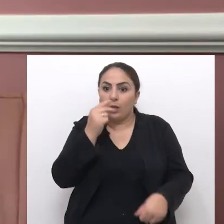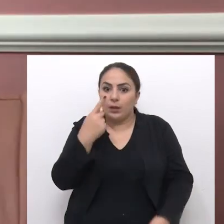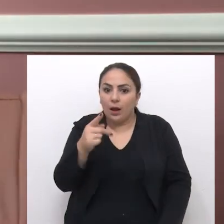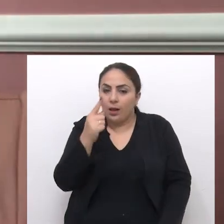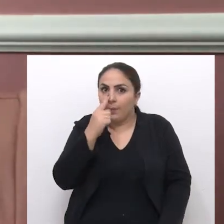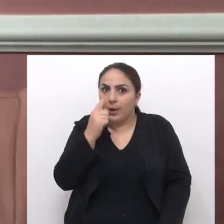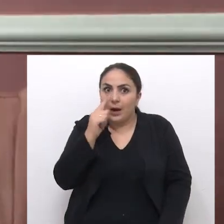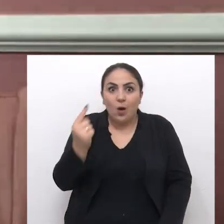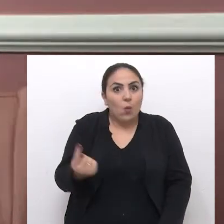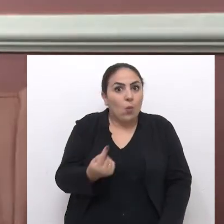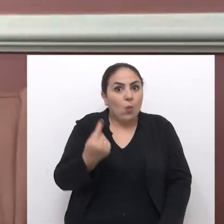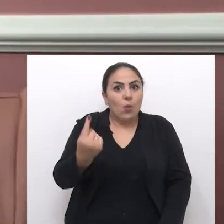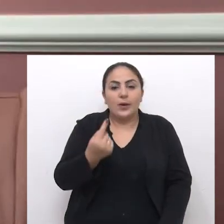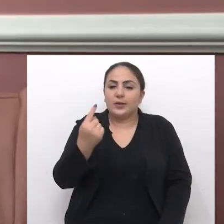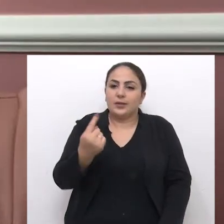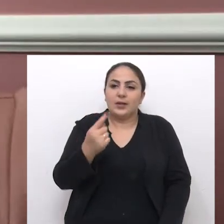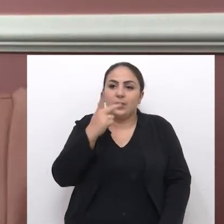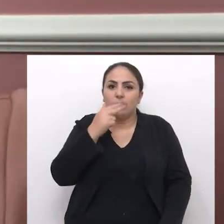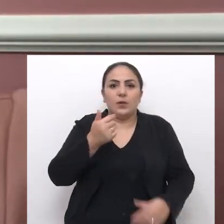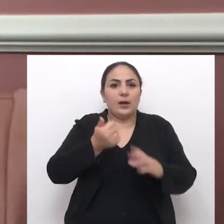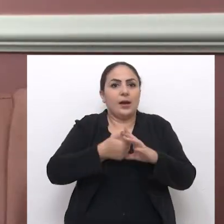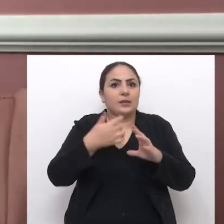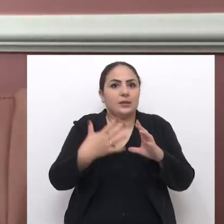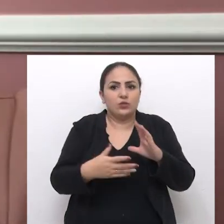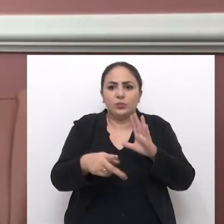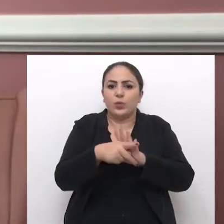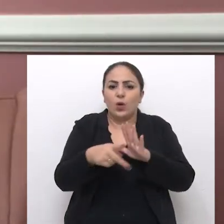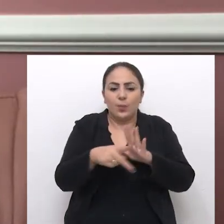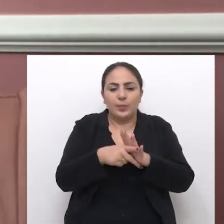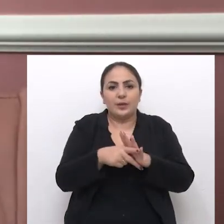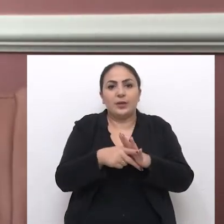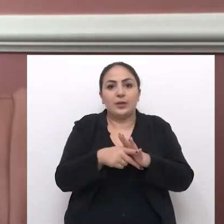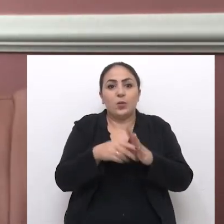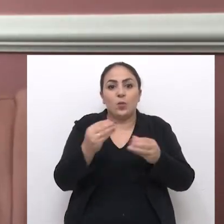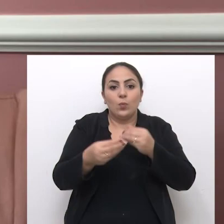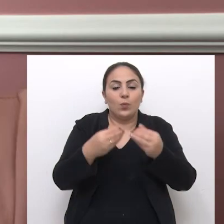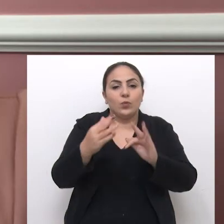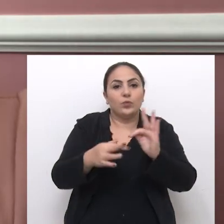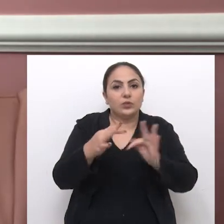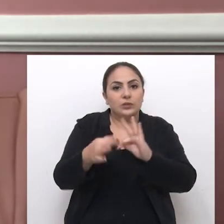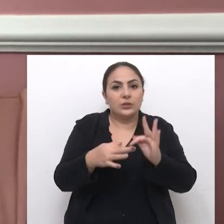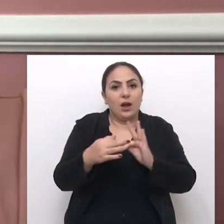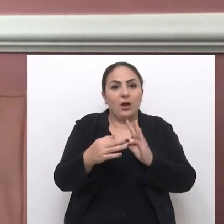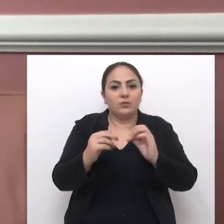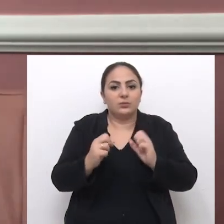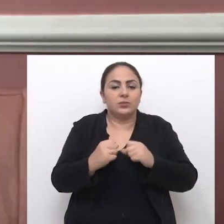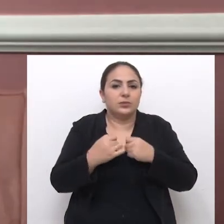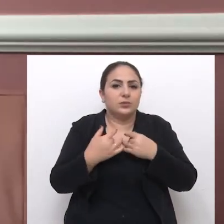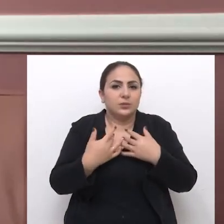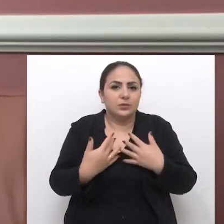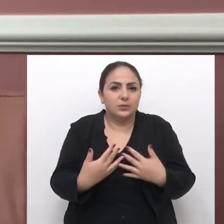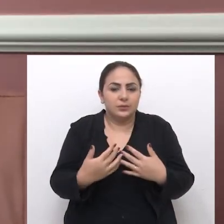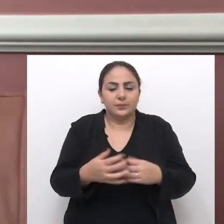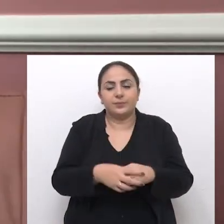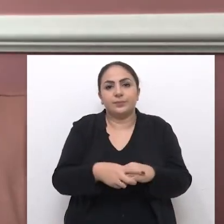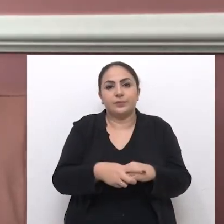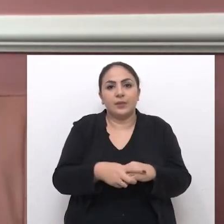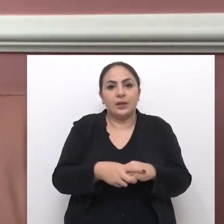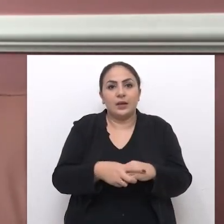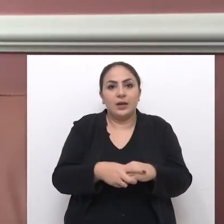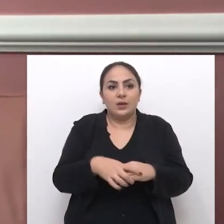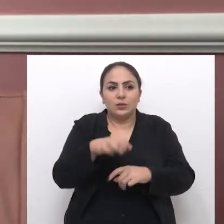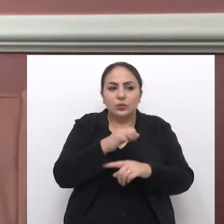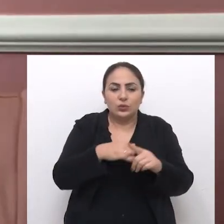daquela mãe, que é uma mama única, né, com as suas características, com o seu funcionamento hormonal,